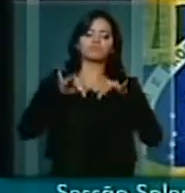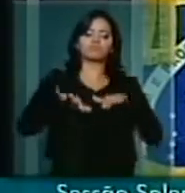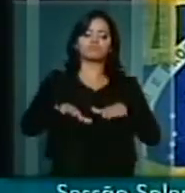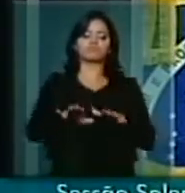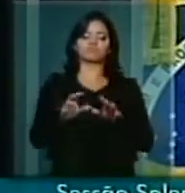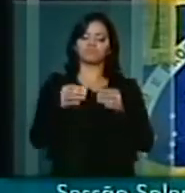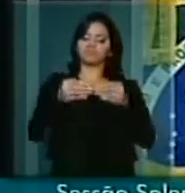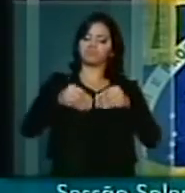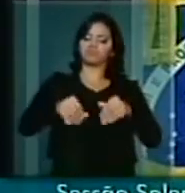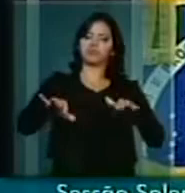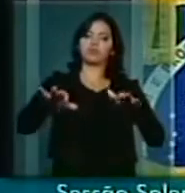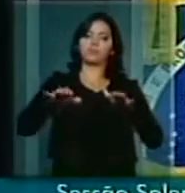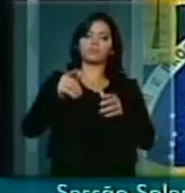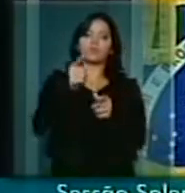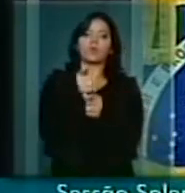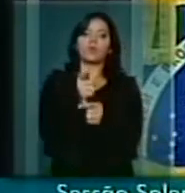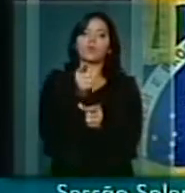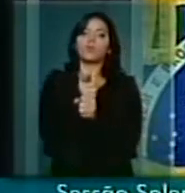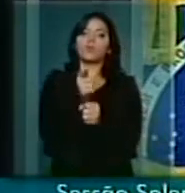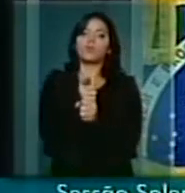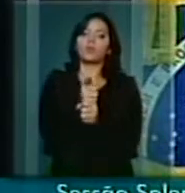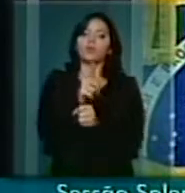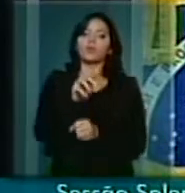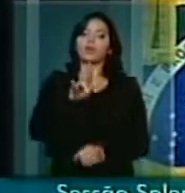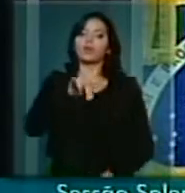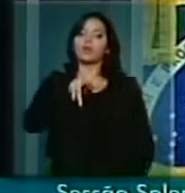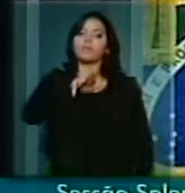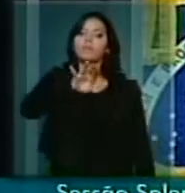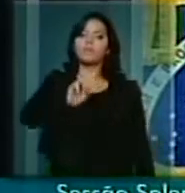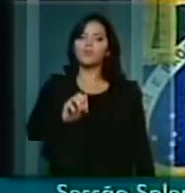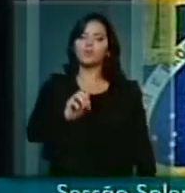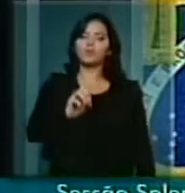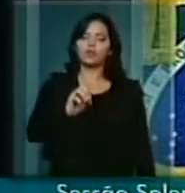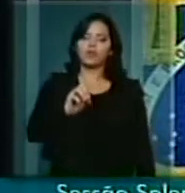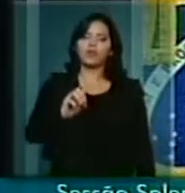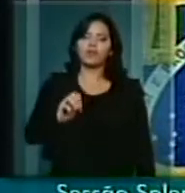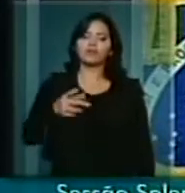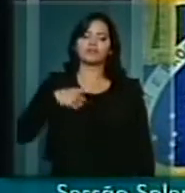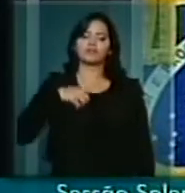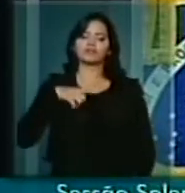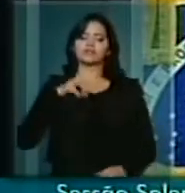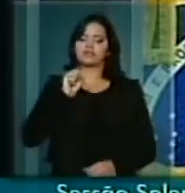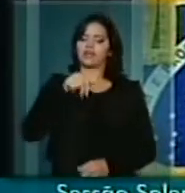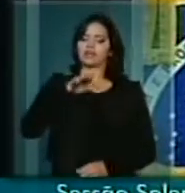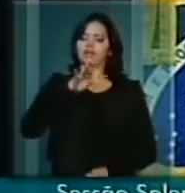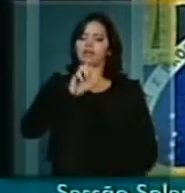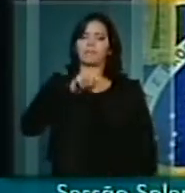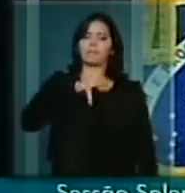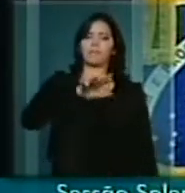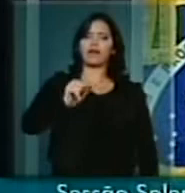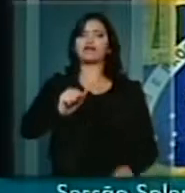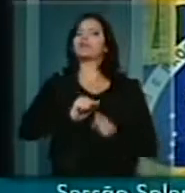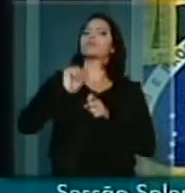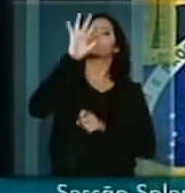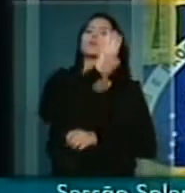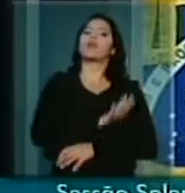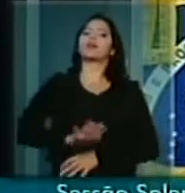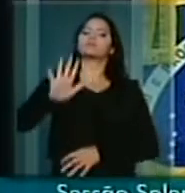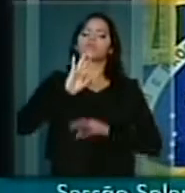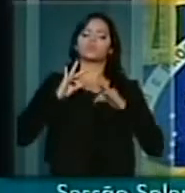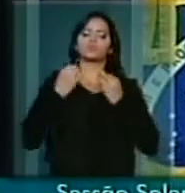E o movimento estudantil, não só em Santa Maria, mas em todo o Brasil, cumpria um papel fundamental de